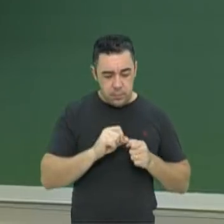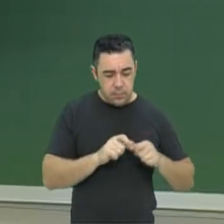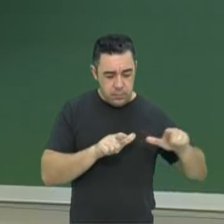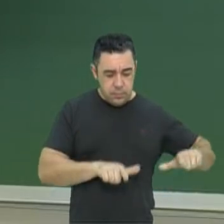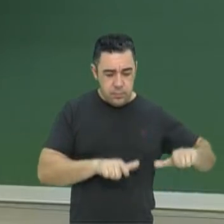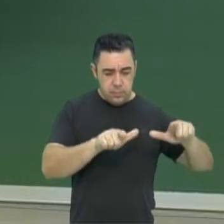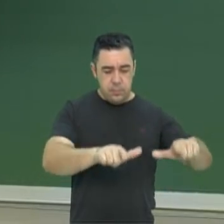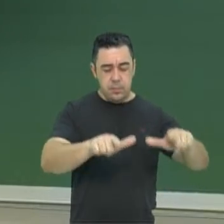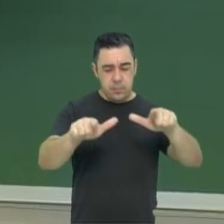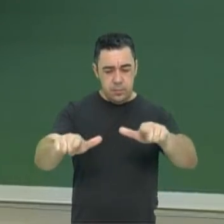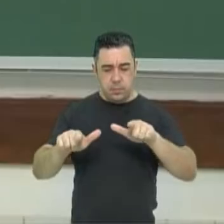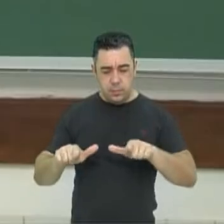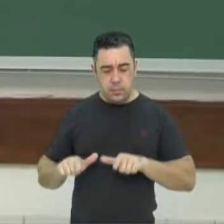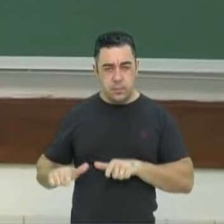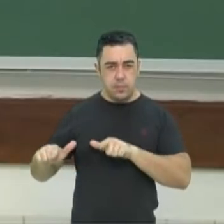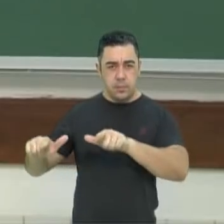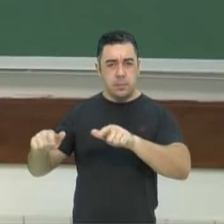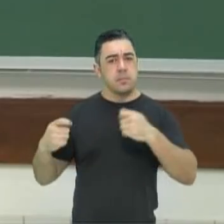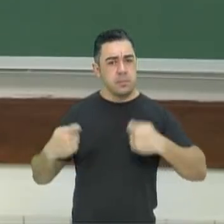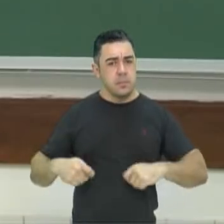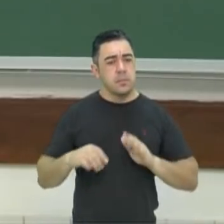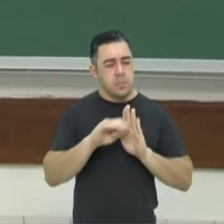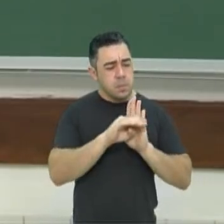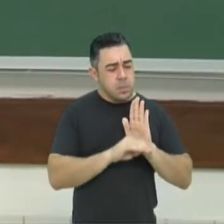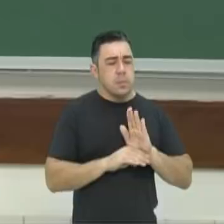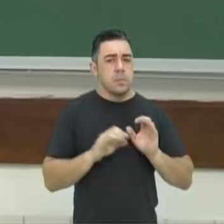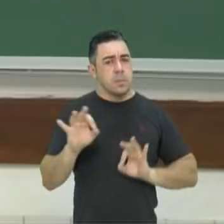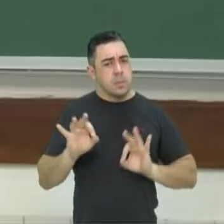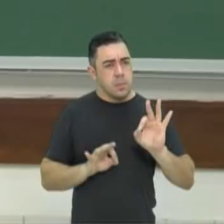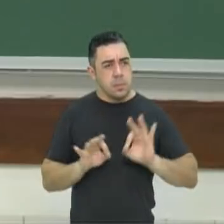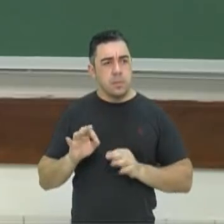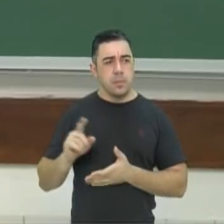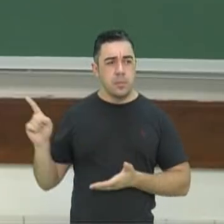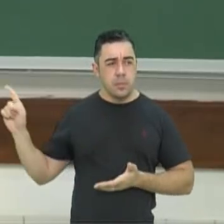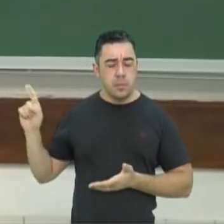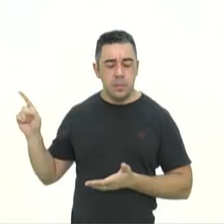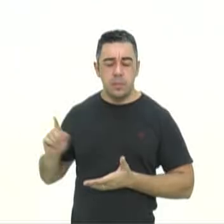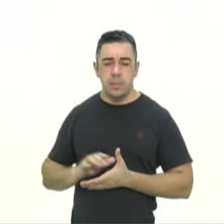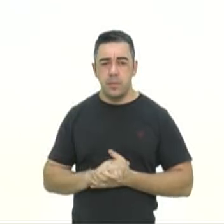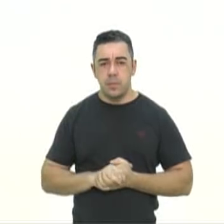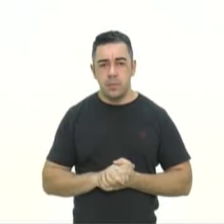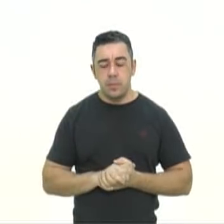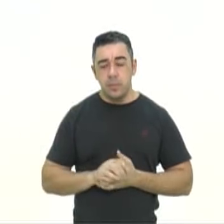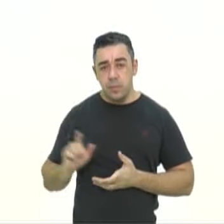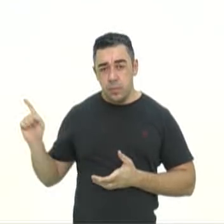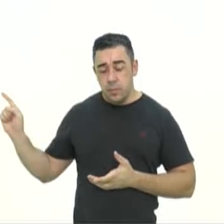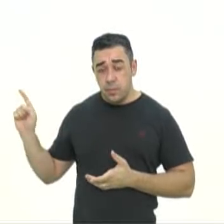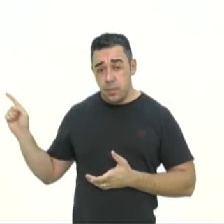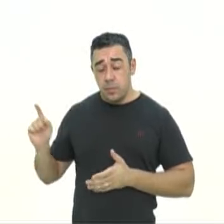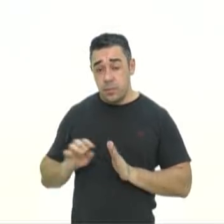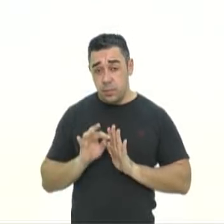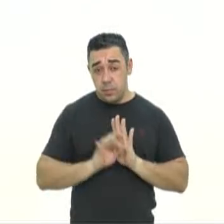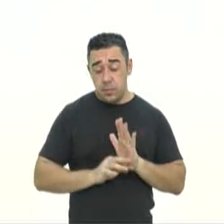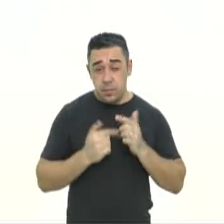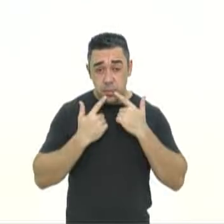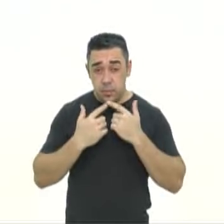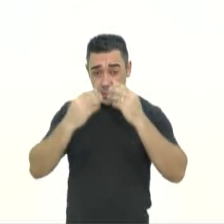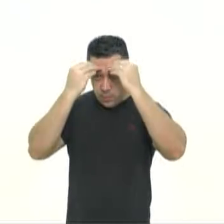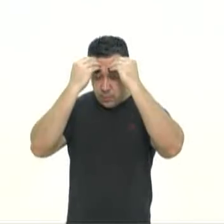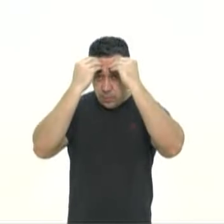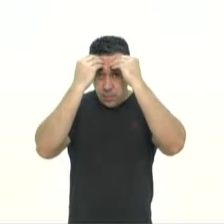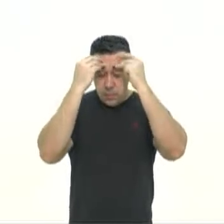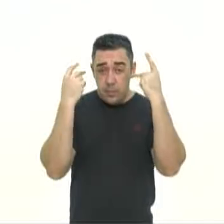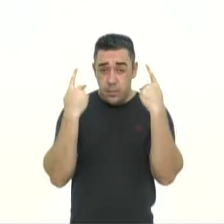também ordenado. Então, como que ele faz isso? Olha só. De acordo com o trecho, a linguagem do sermão deve